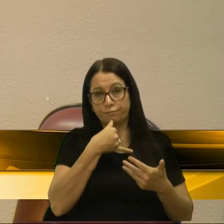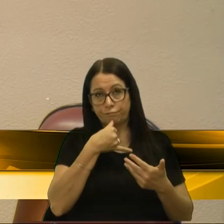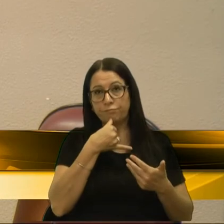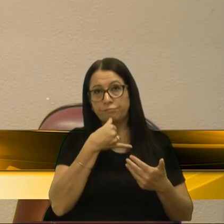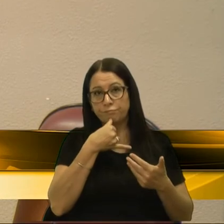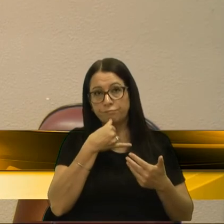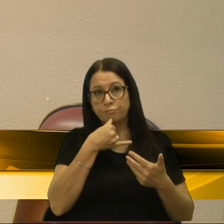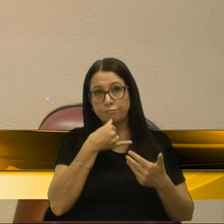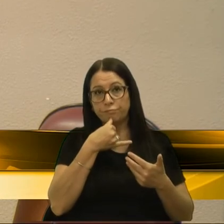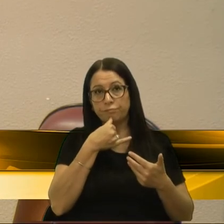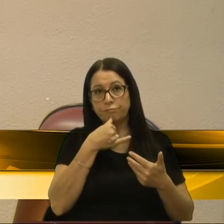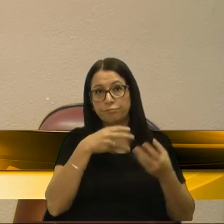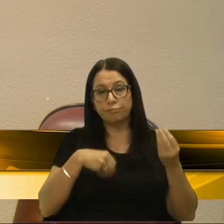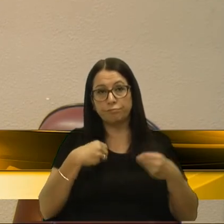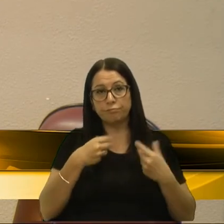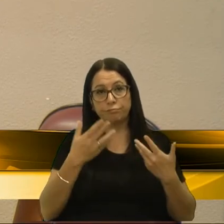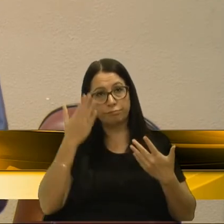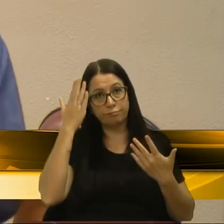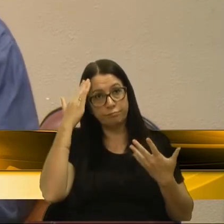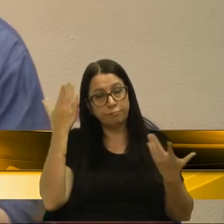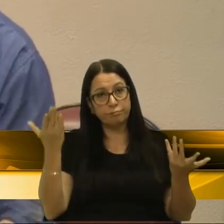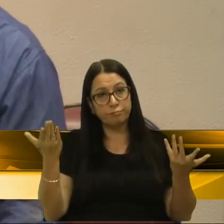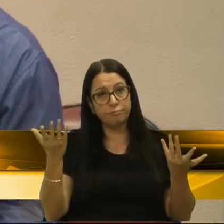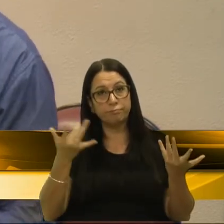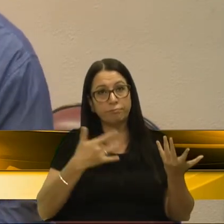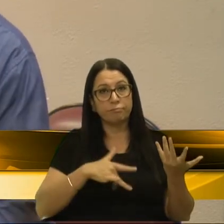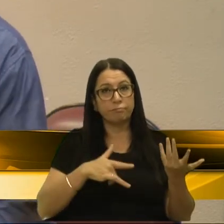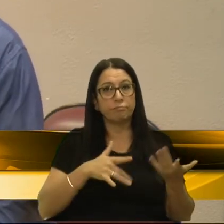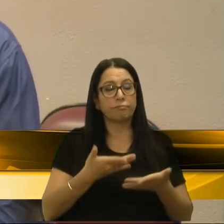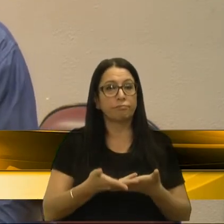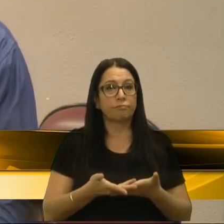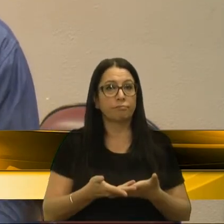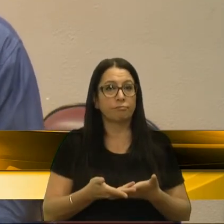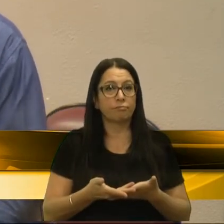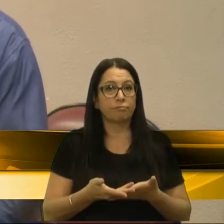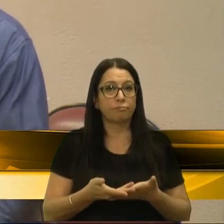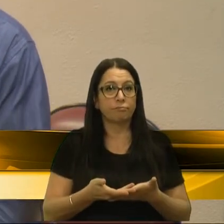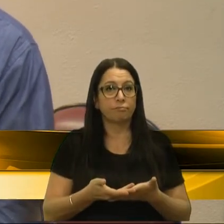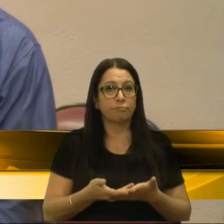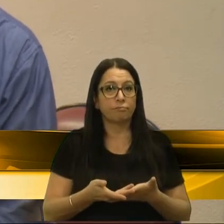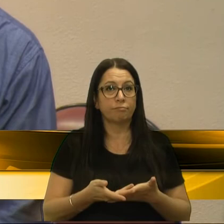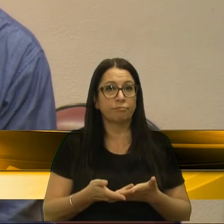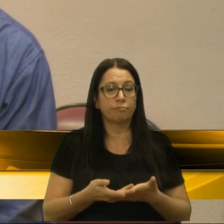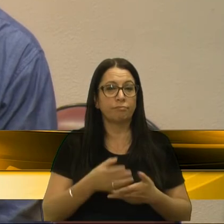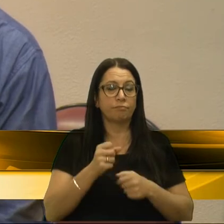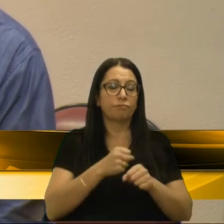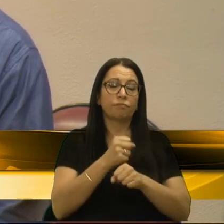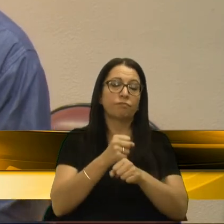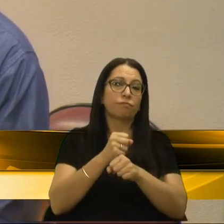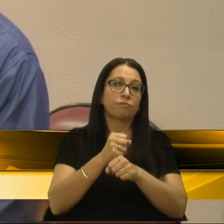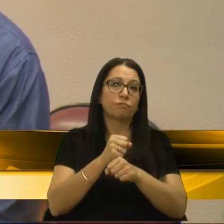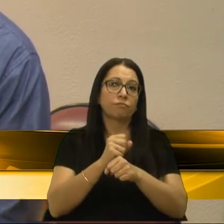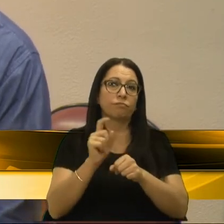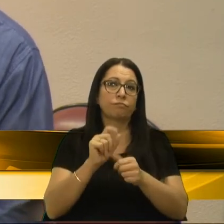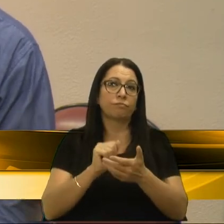a gente se sensibiliza, mas sabe que, infelizmente, foram aí alguns anos que não tivemos